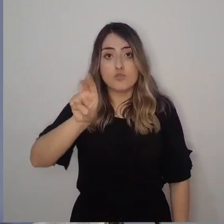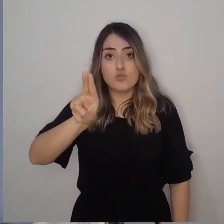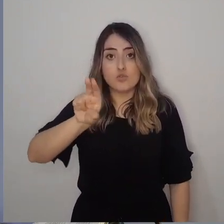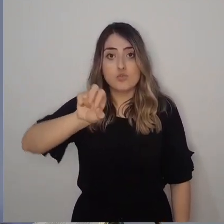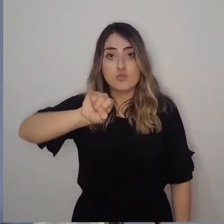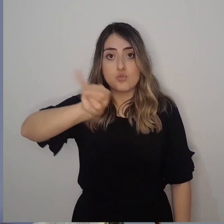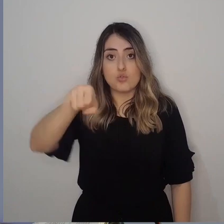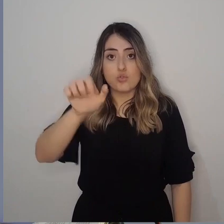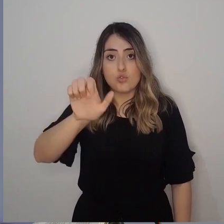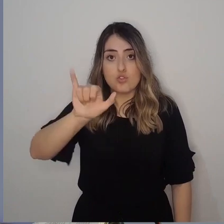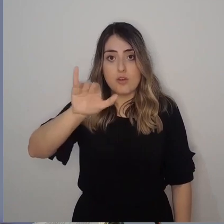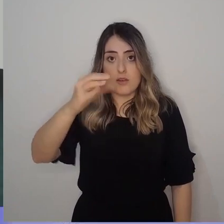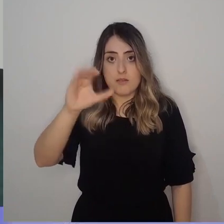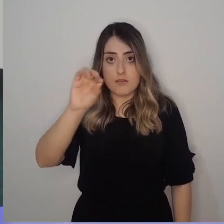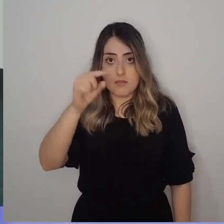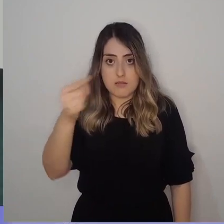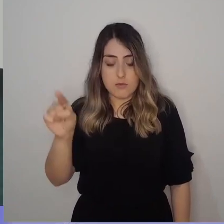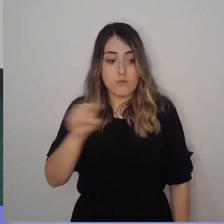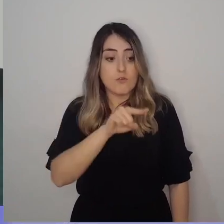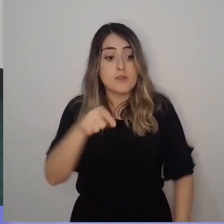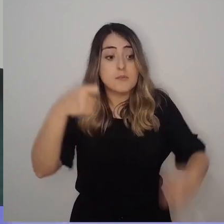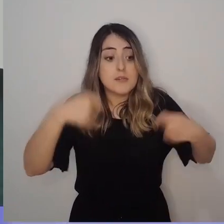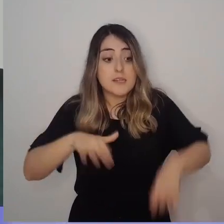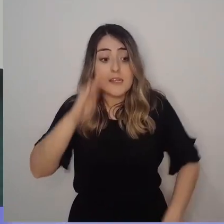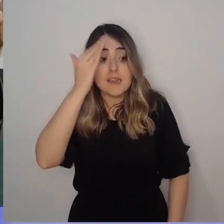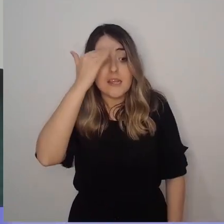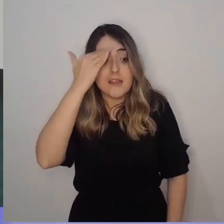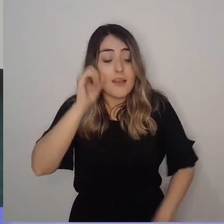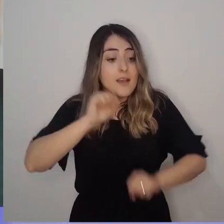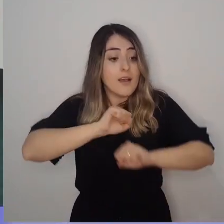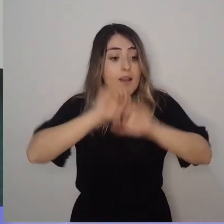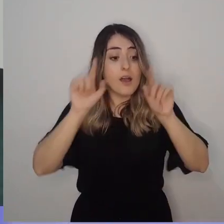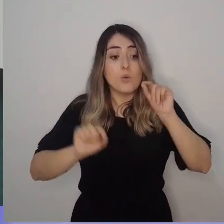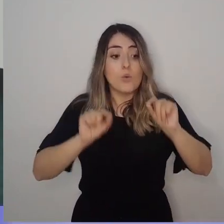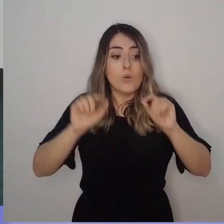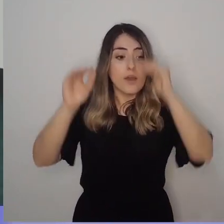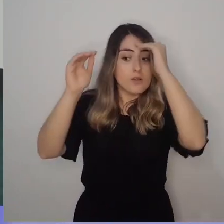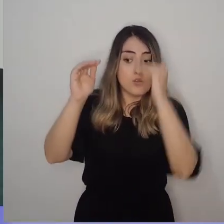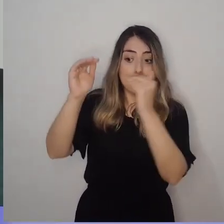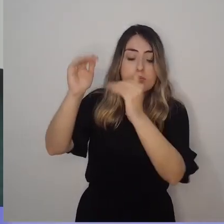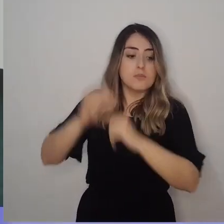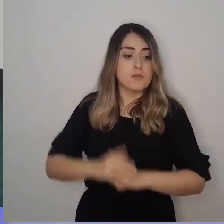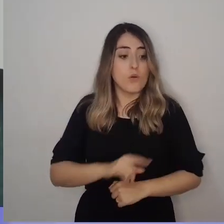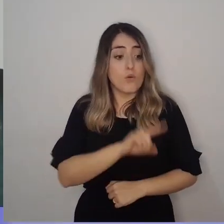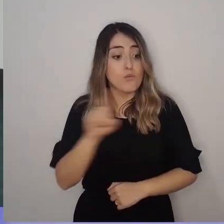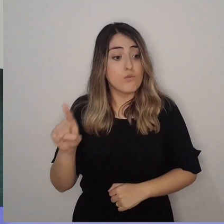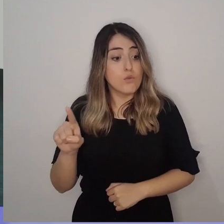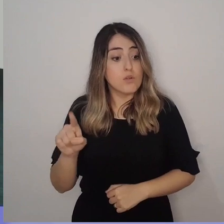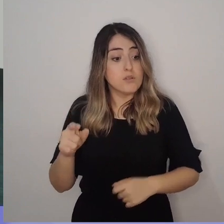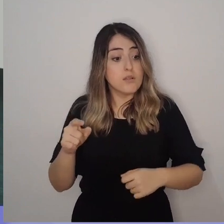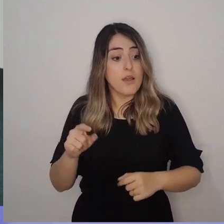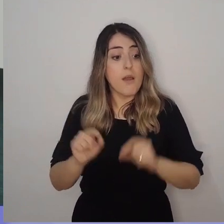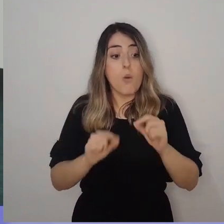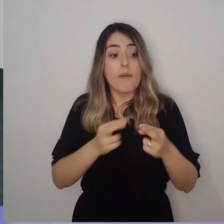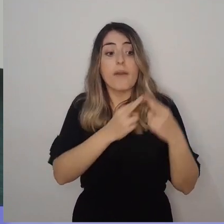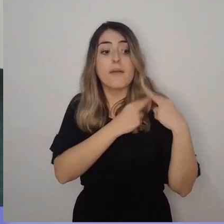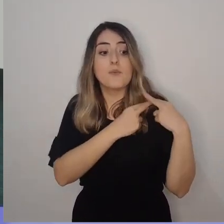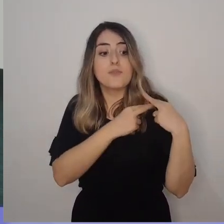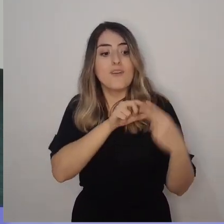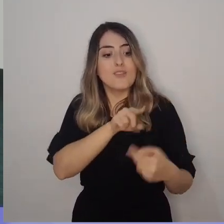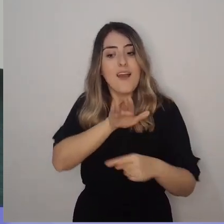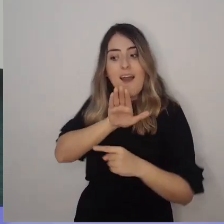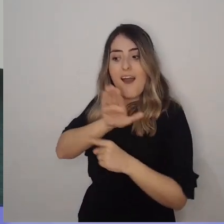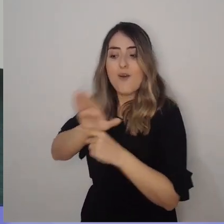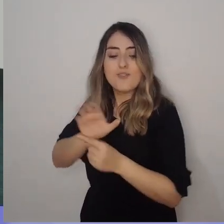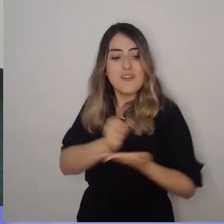como auxiliadoras e elas então devem uma submissão, uma sujeição ao seu marido. Por outro lado,